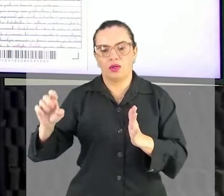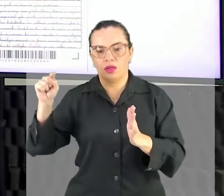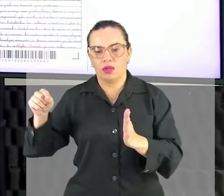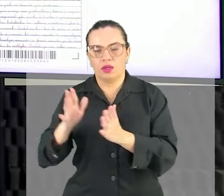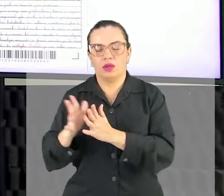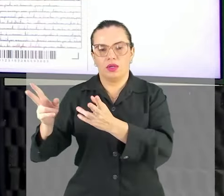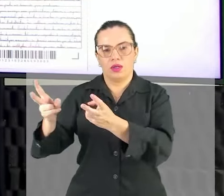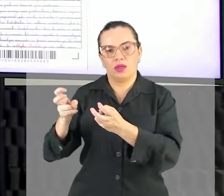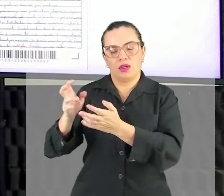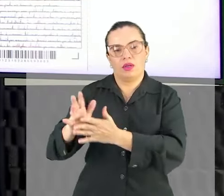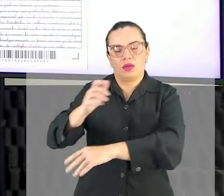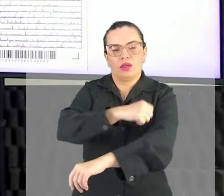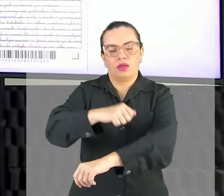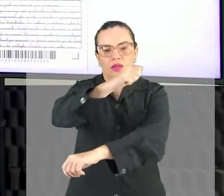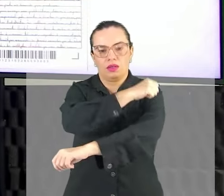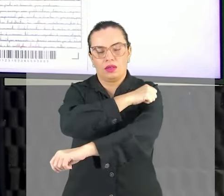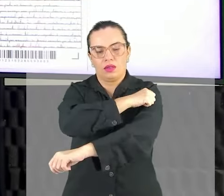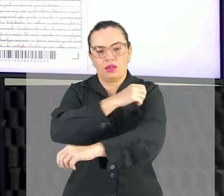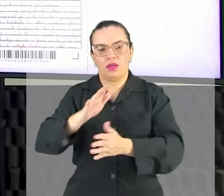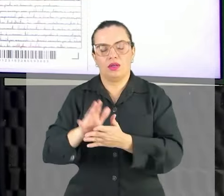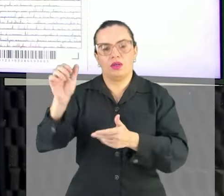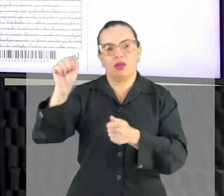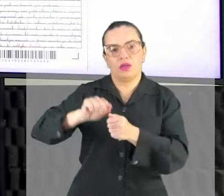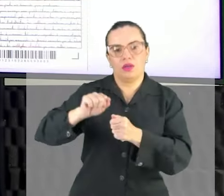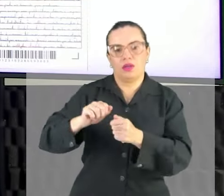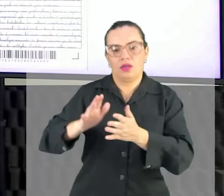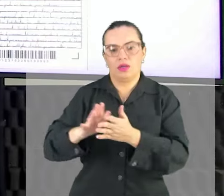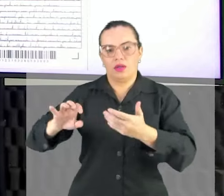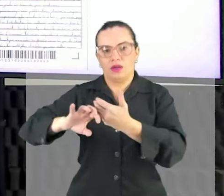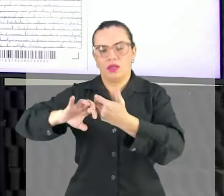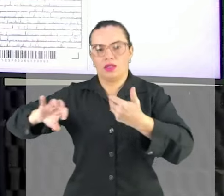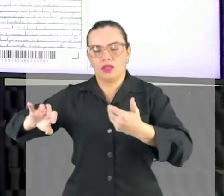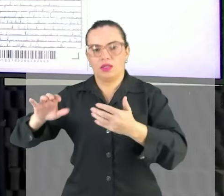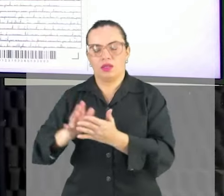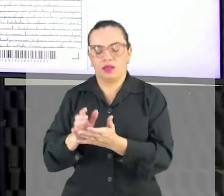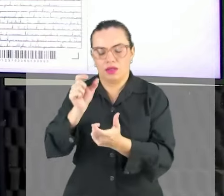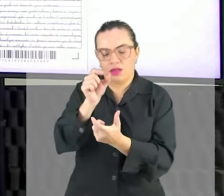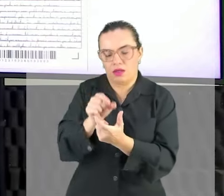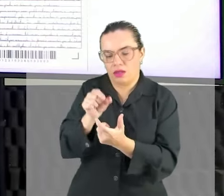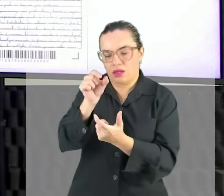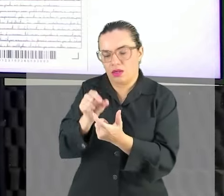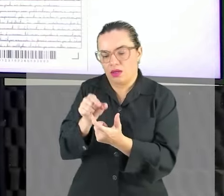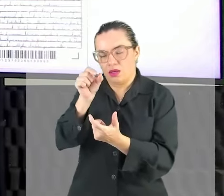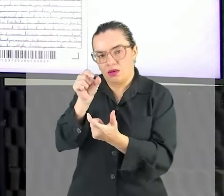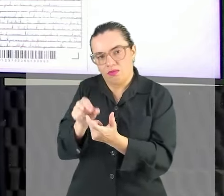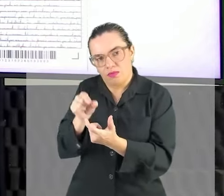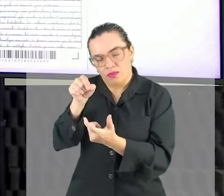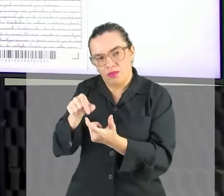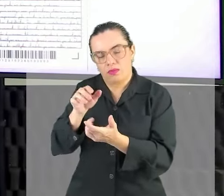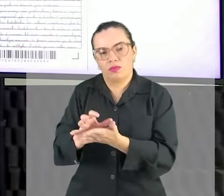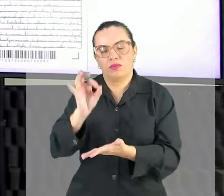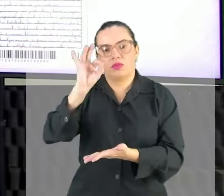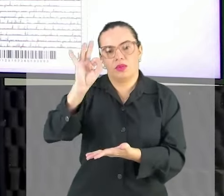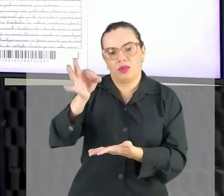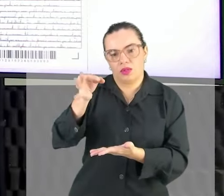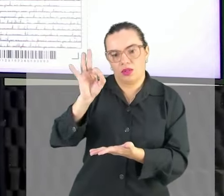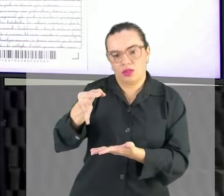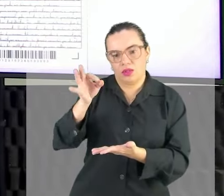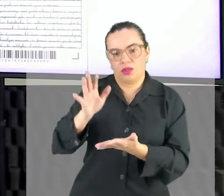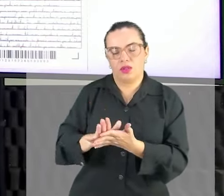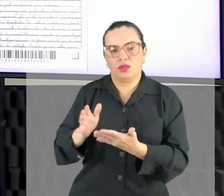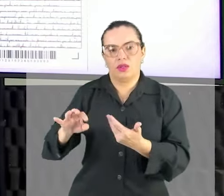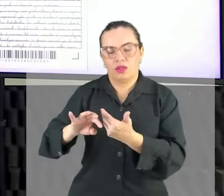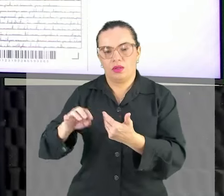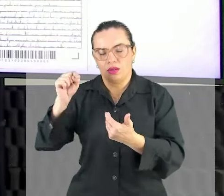que o aluno teve a preocupação de fazer a separação silábica toda correta, toda dentro dos limites da